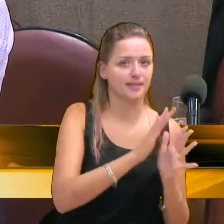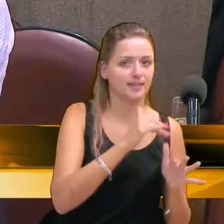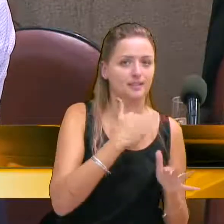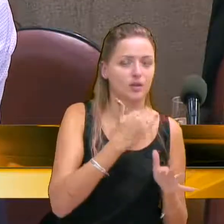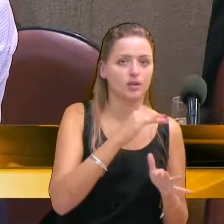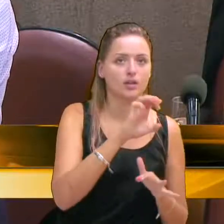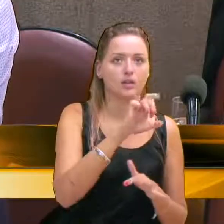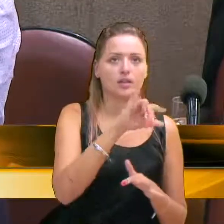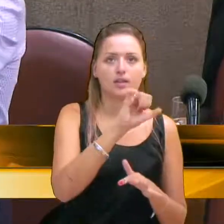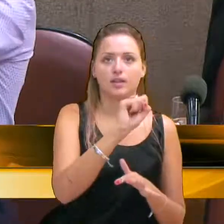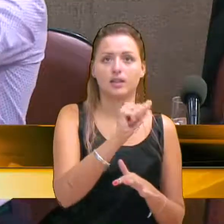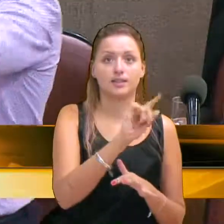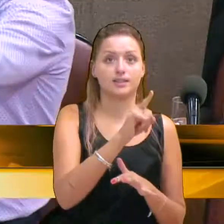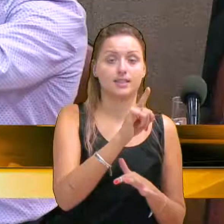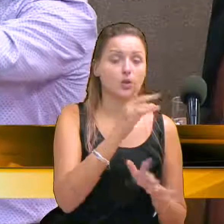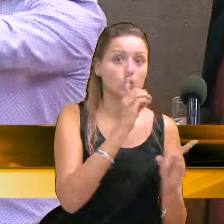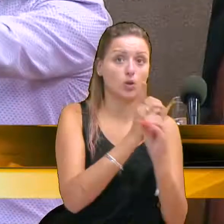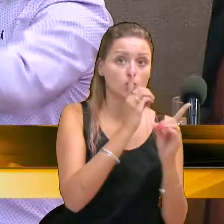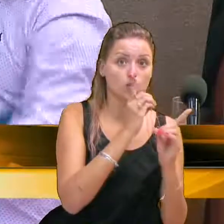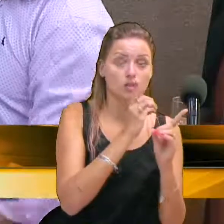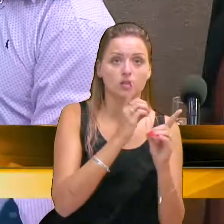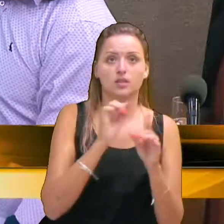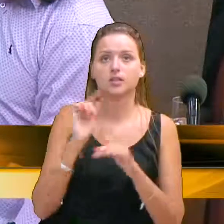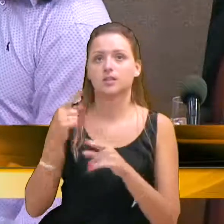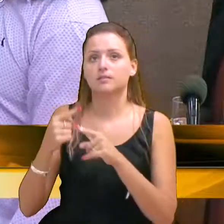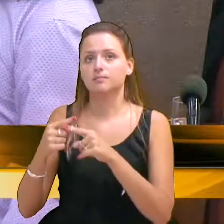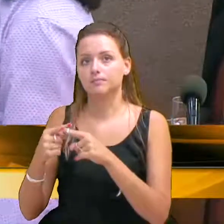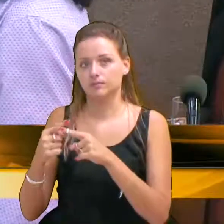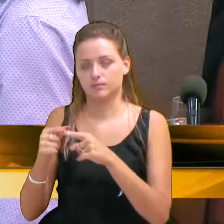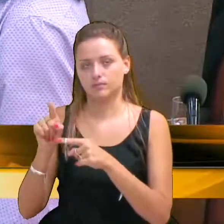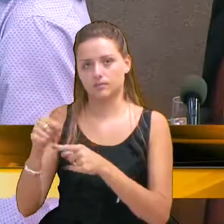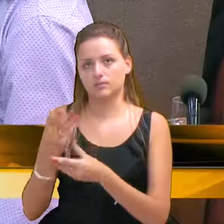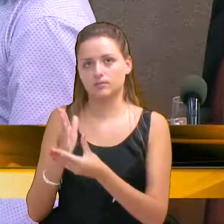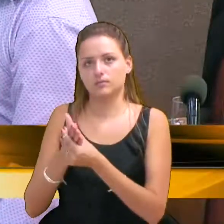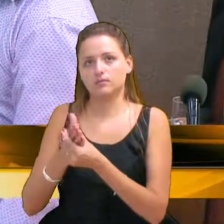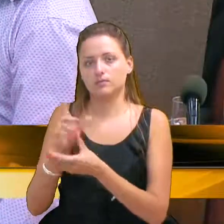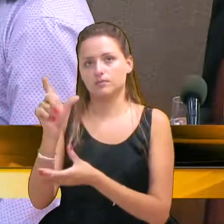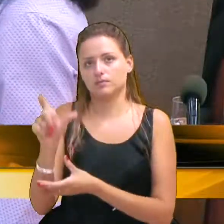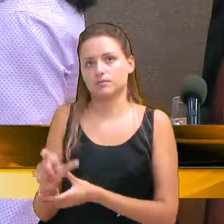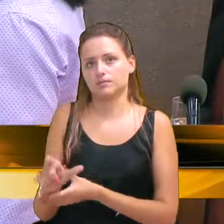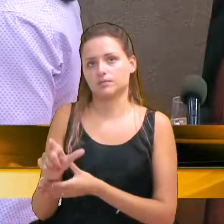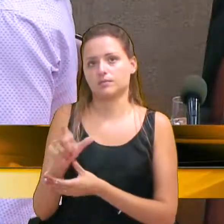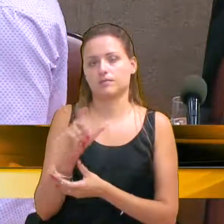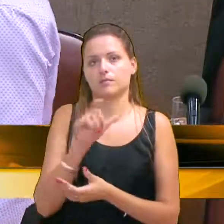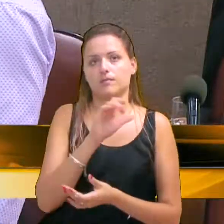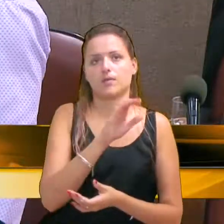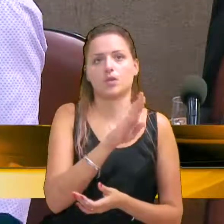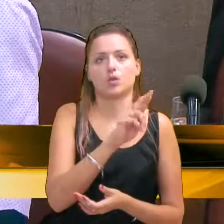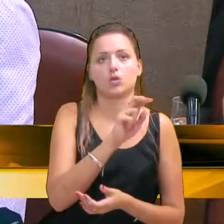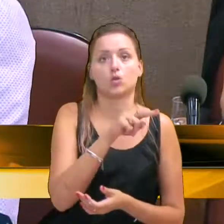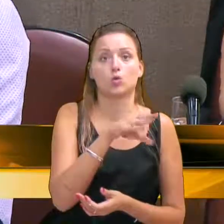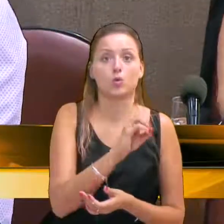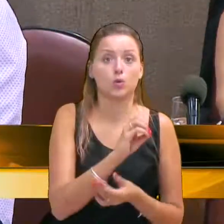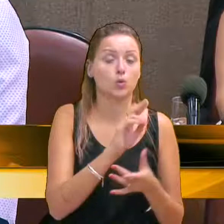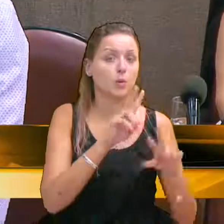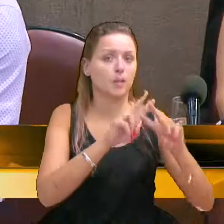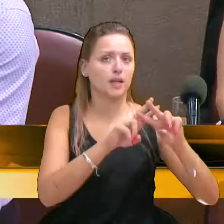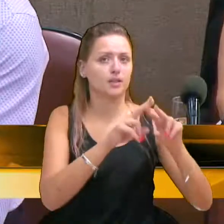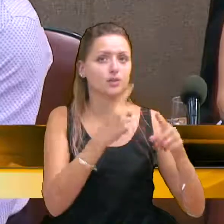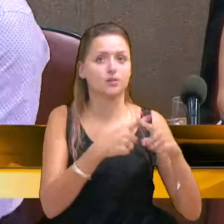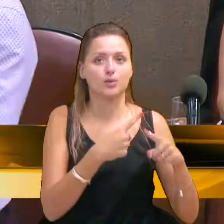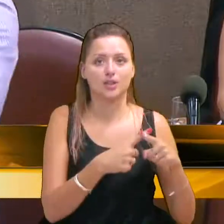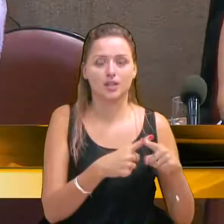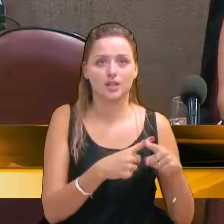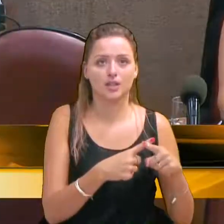não aparecem. Mas por que o Bruno foi condenado? Por que o Bruno foi condenado?